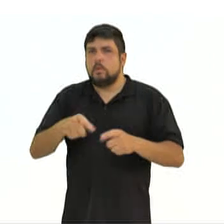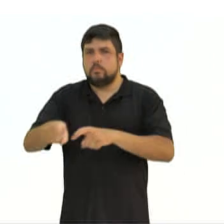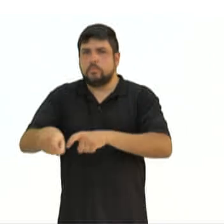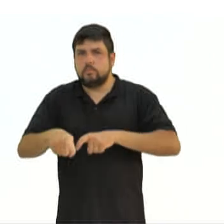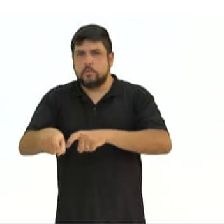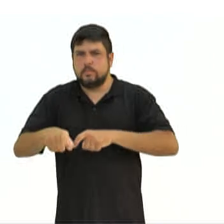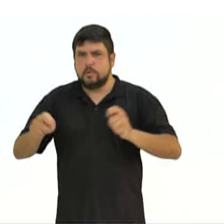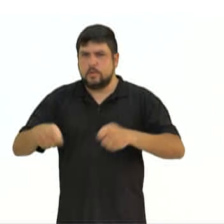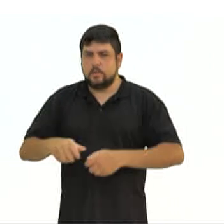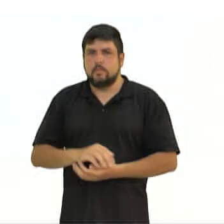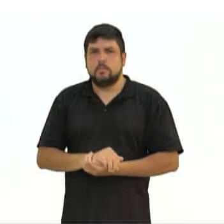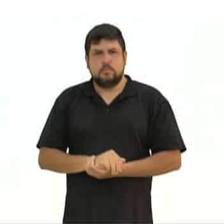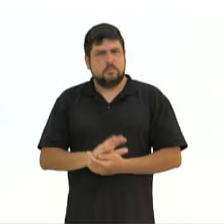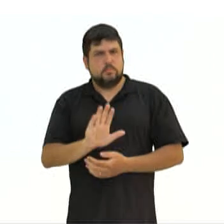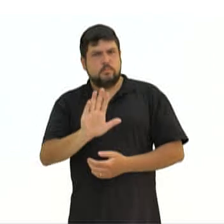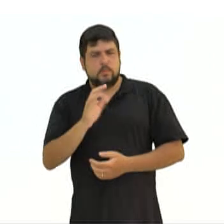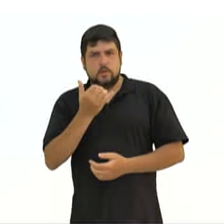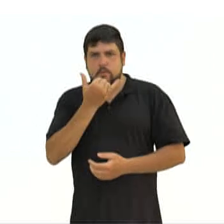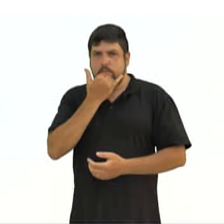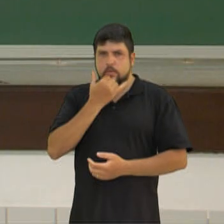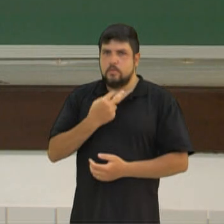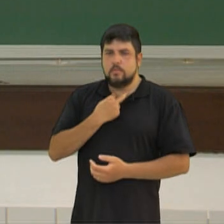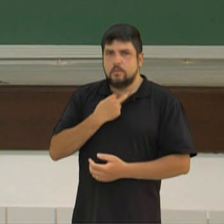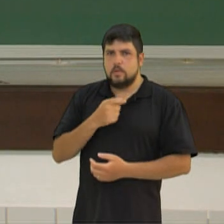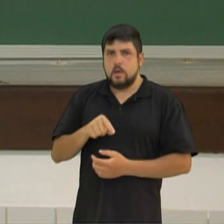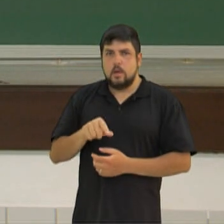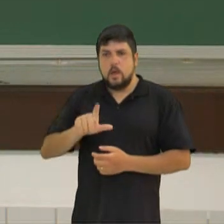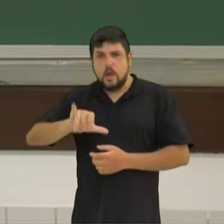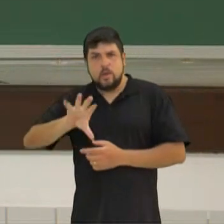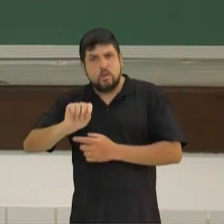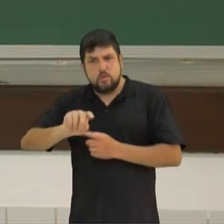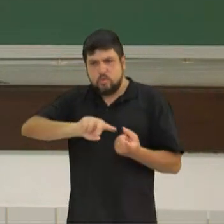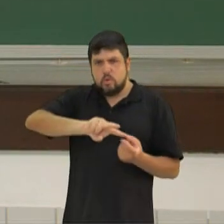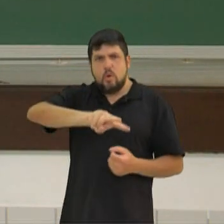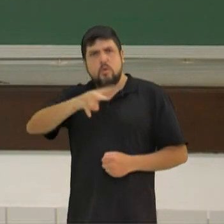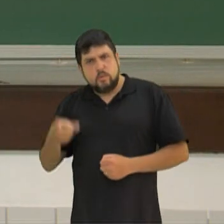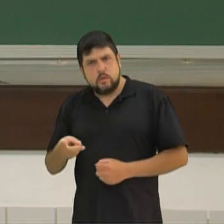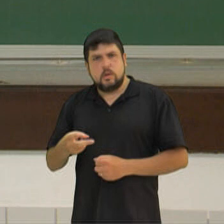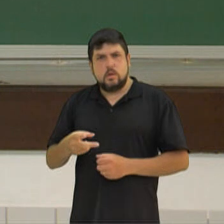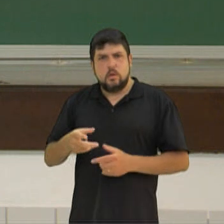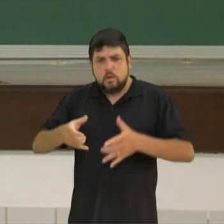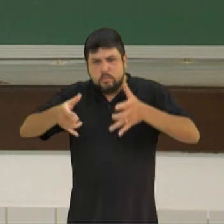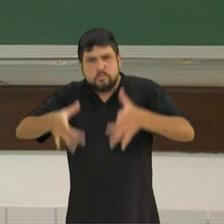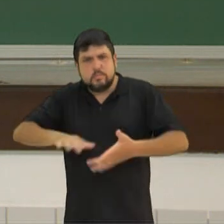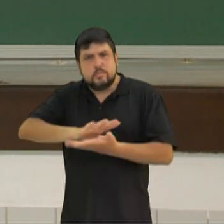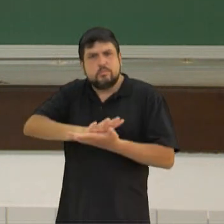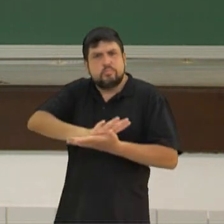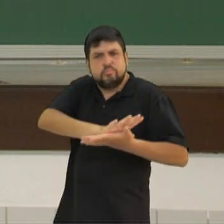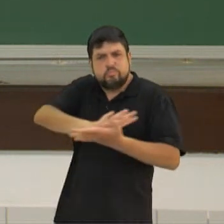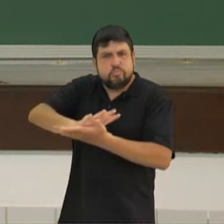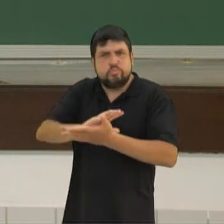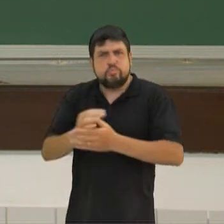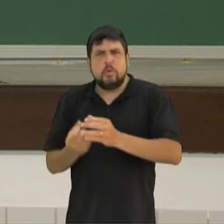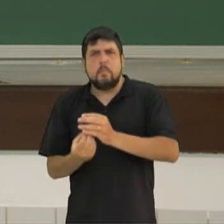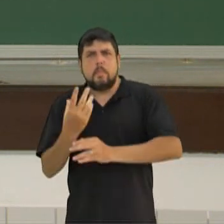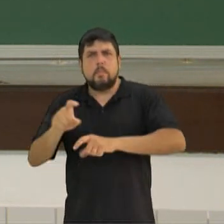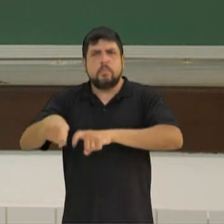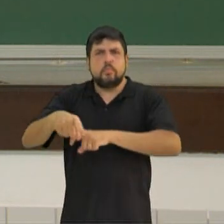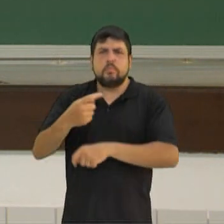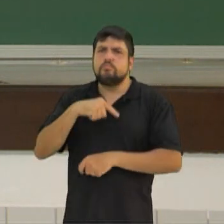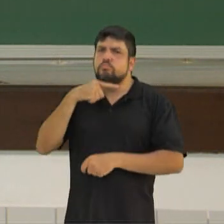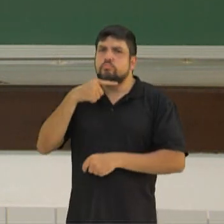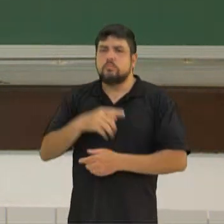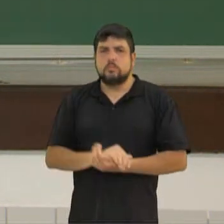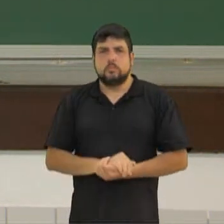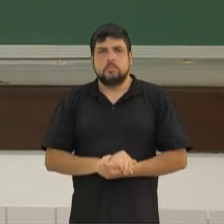solo. Não, as substâncias químicas que estão no lixo fazem justamente ao contrário, né? Agridem o solo e deixam ele com menos produtividade.